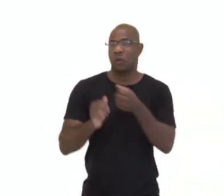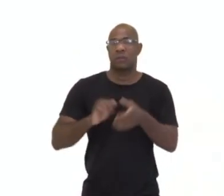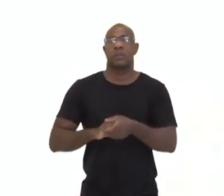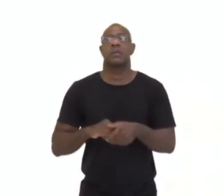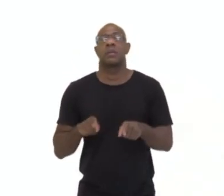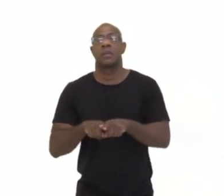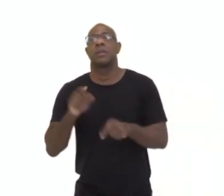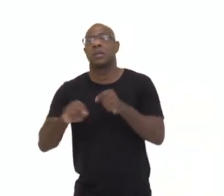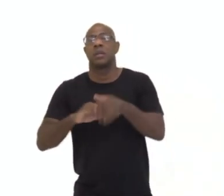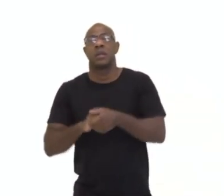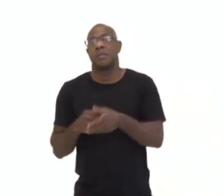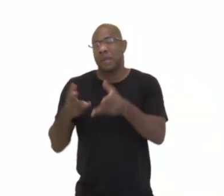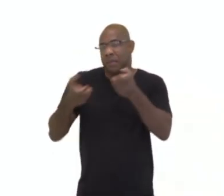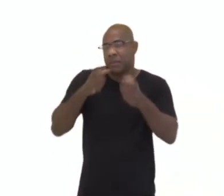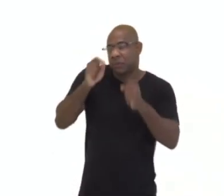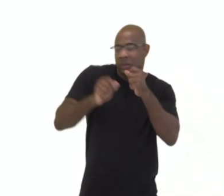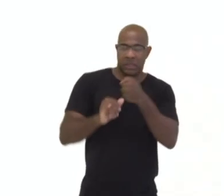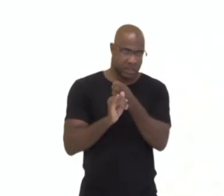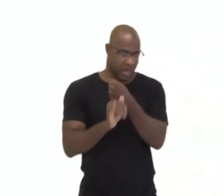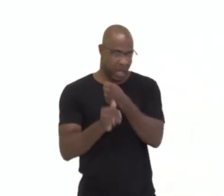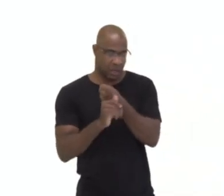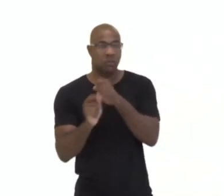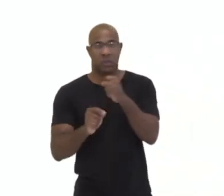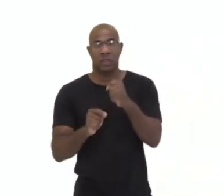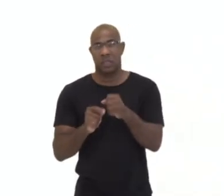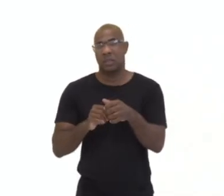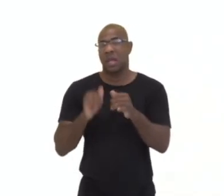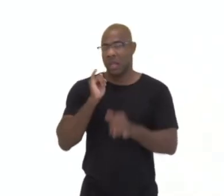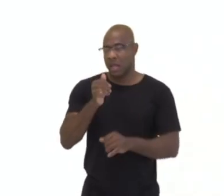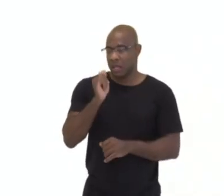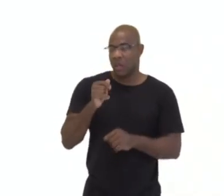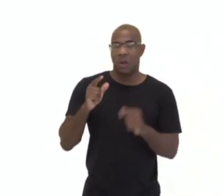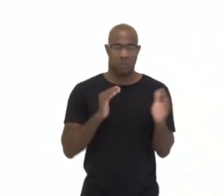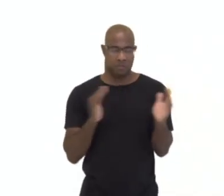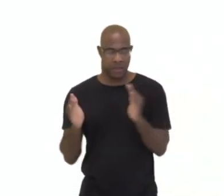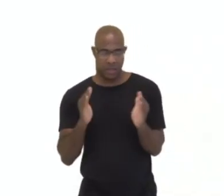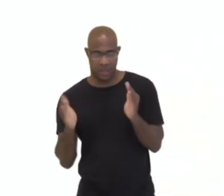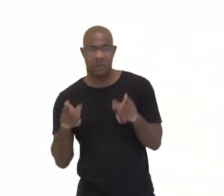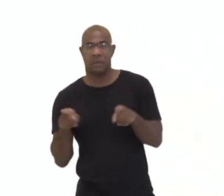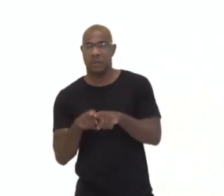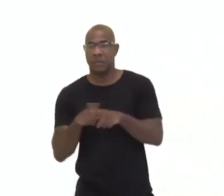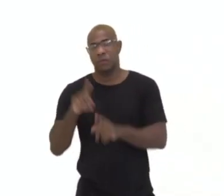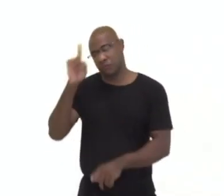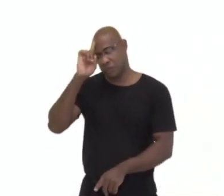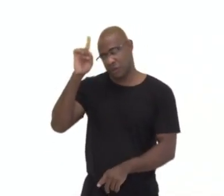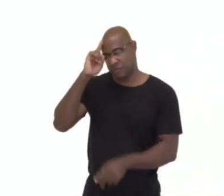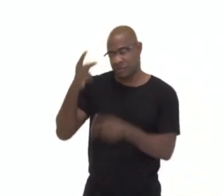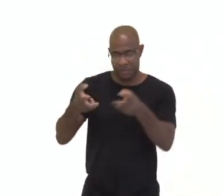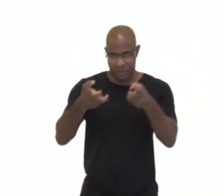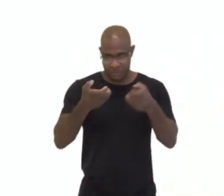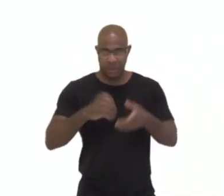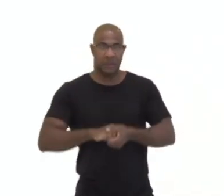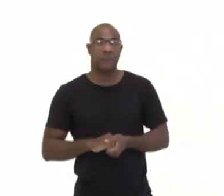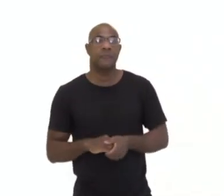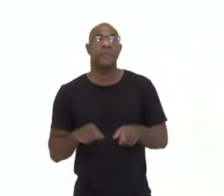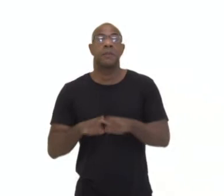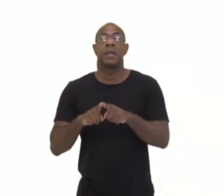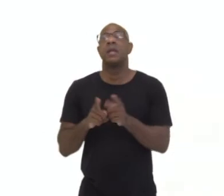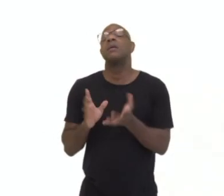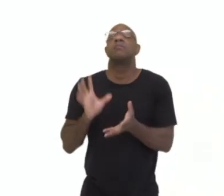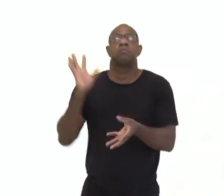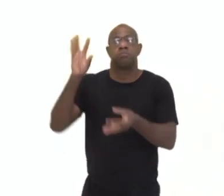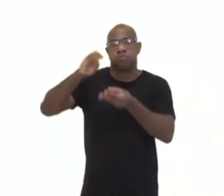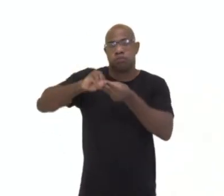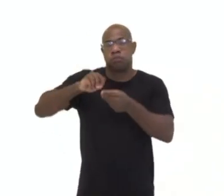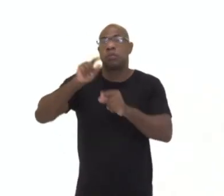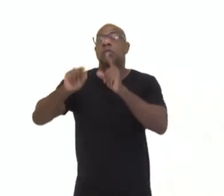que, em geral, na crônica, a narração capta o momento flagrante do dia a dia. O desfecho, que embora possa